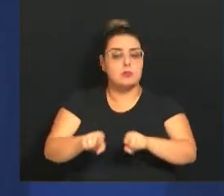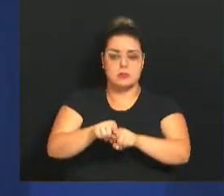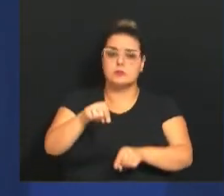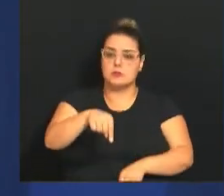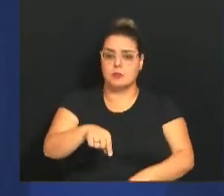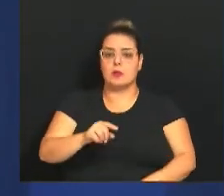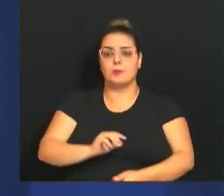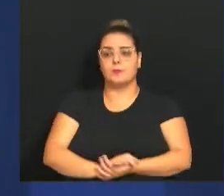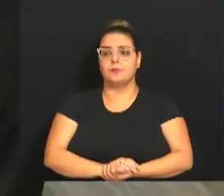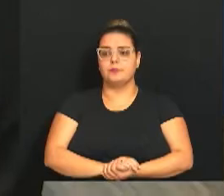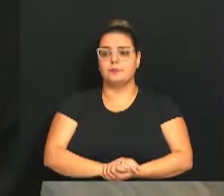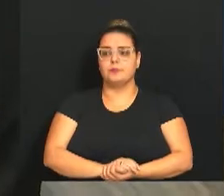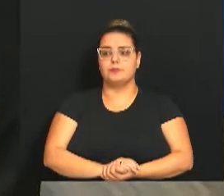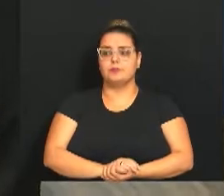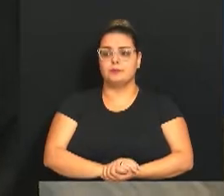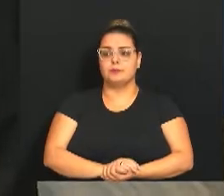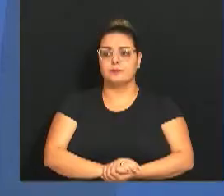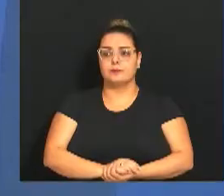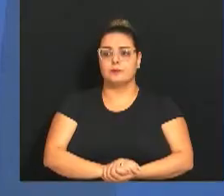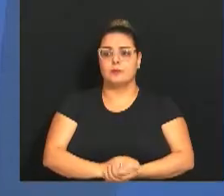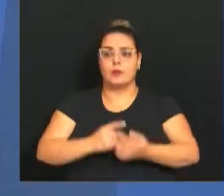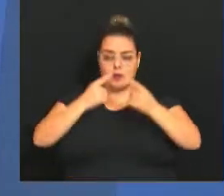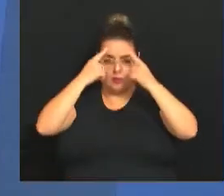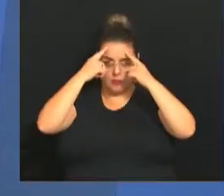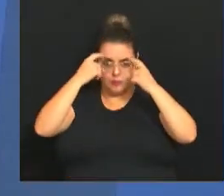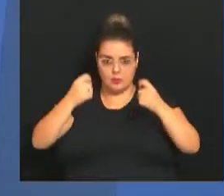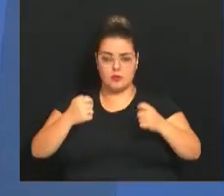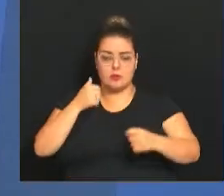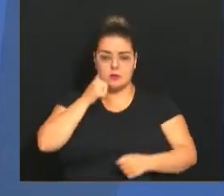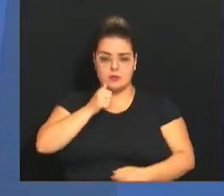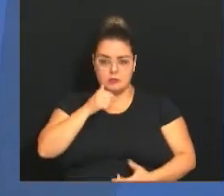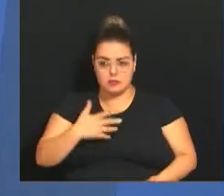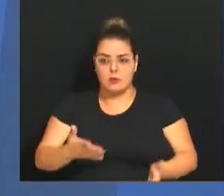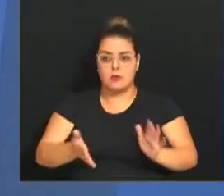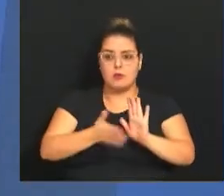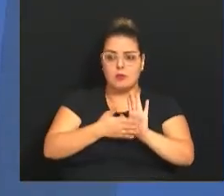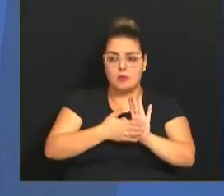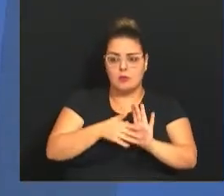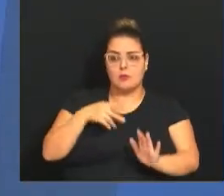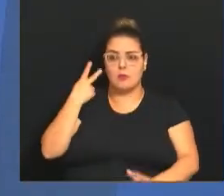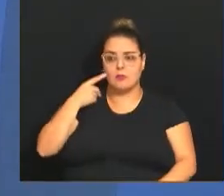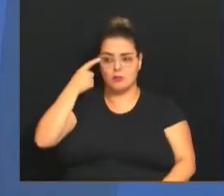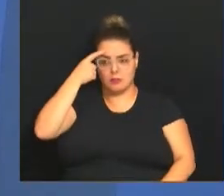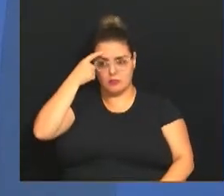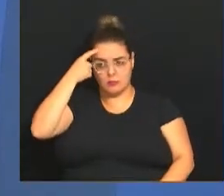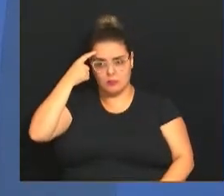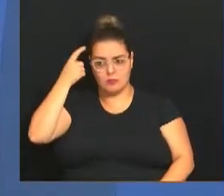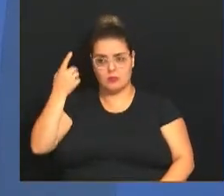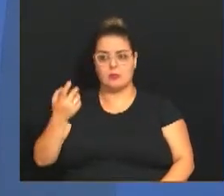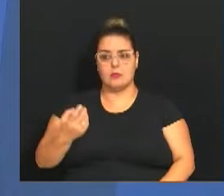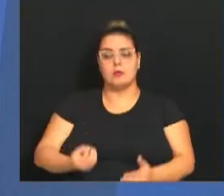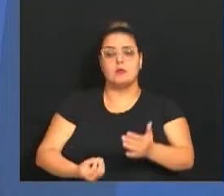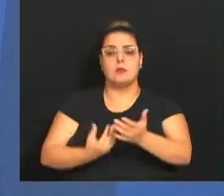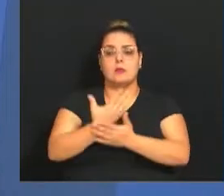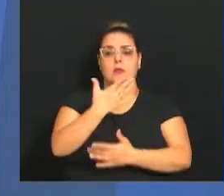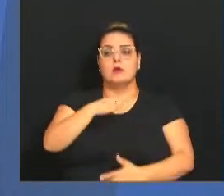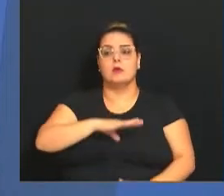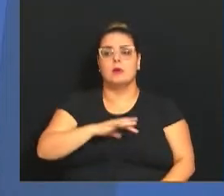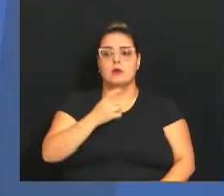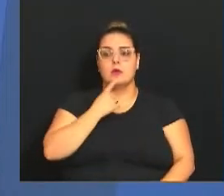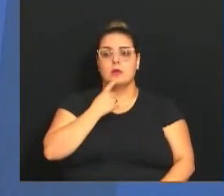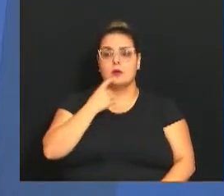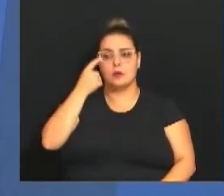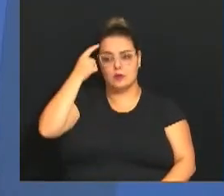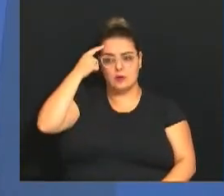Outro viés relacionado à violência contra a mulher é uma proposta da vereadora que cria em Campinas, né? A ideia era